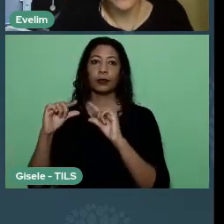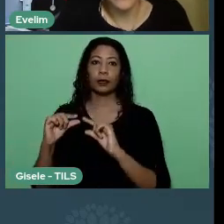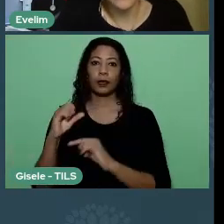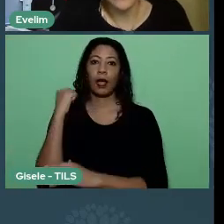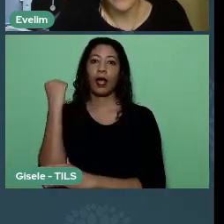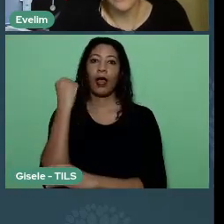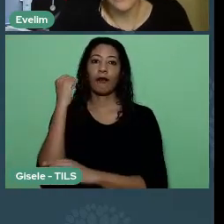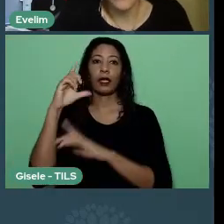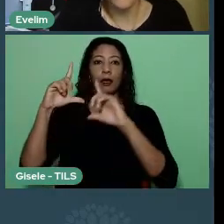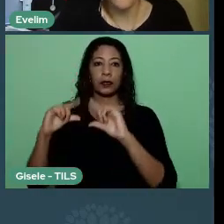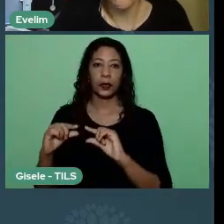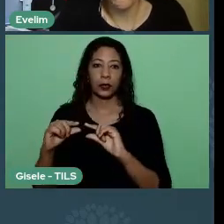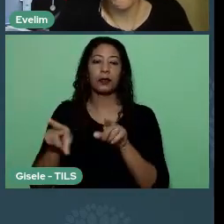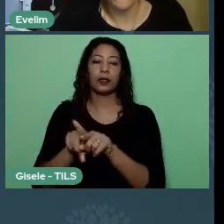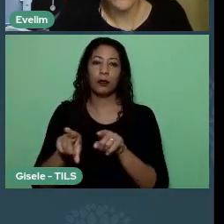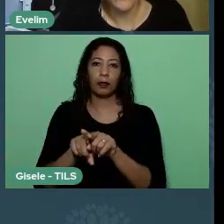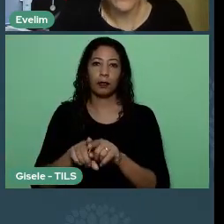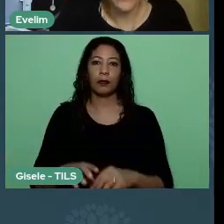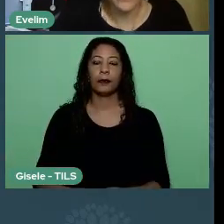Já na fase